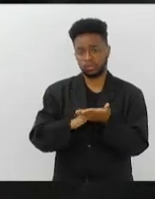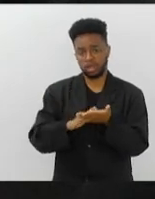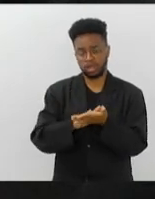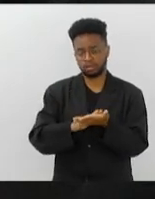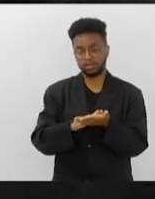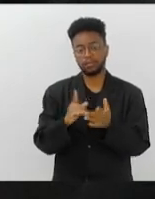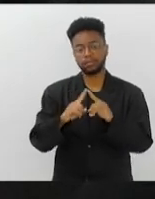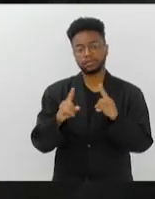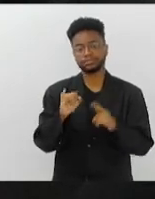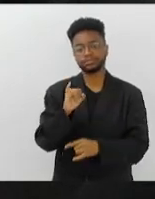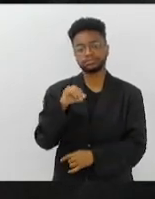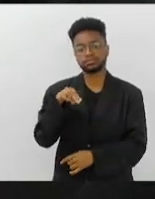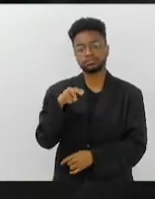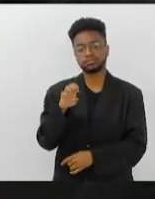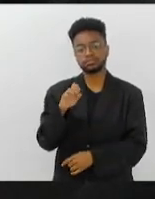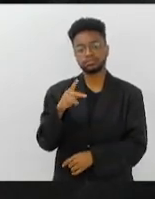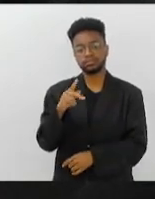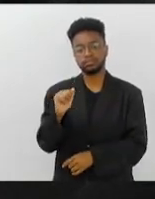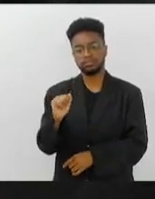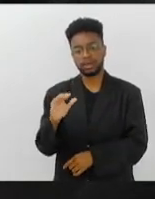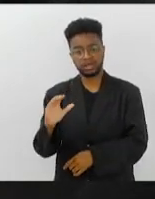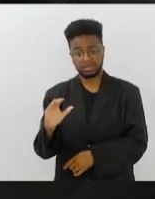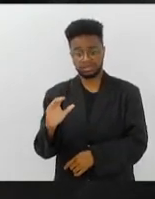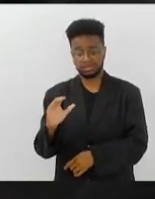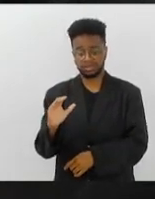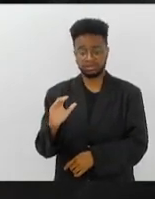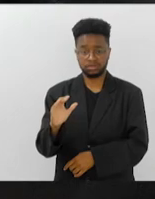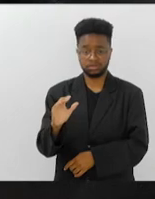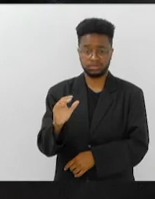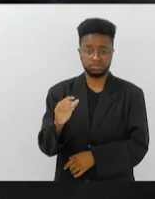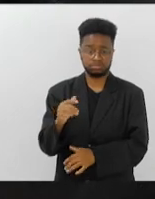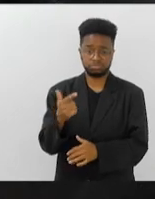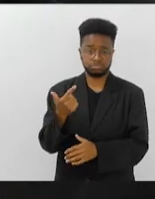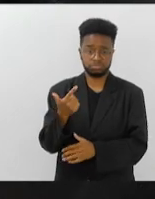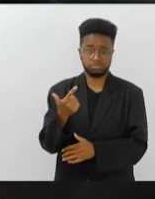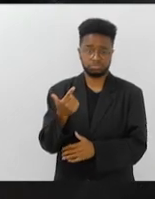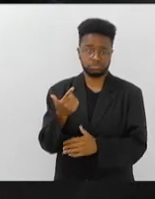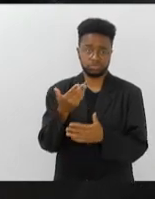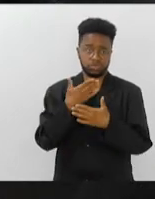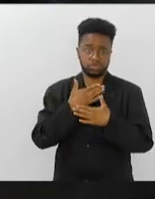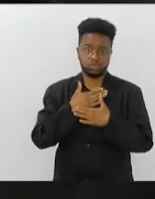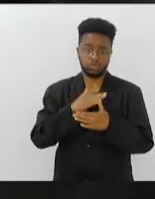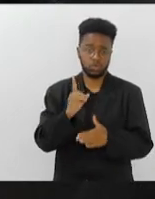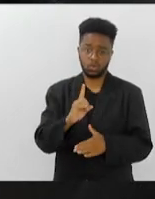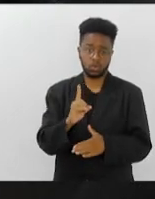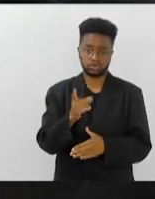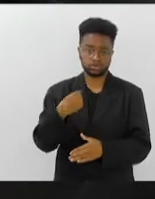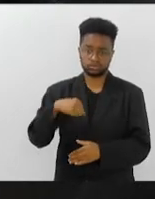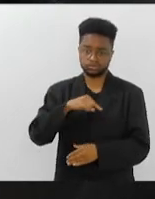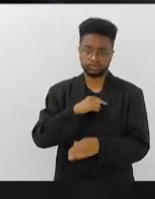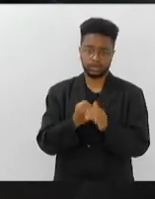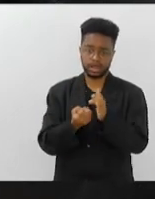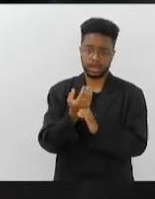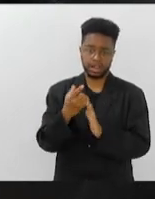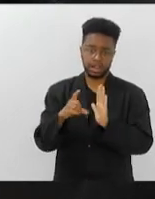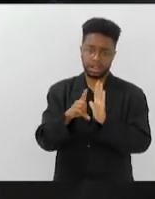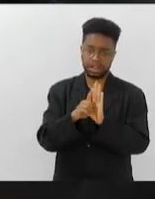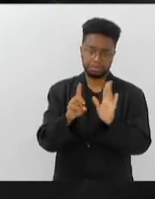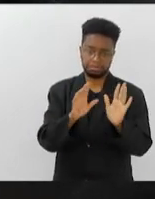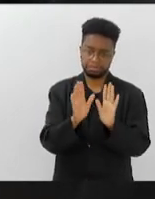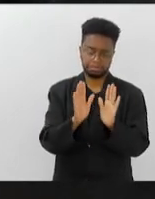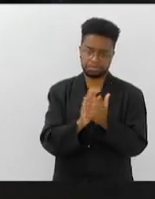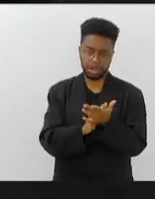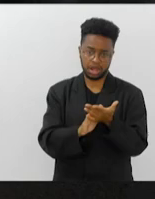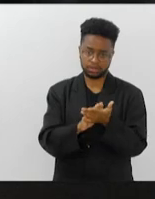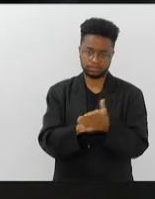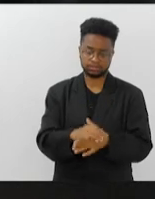INEPAC não tem nenhum gosto que a Assembleia legisle sobre isso, que eu já conversei com eles, não é, nenhum